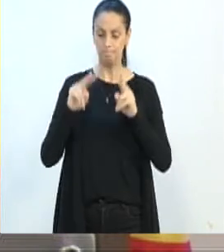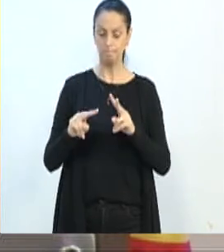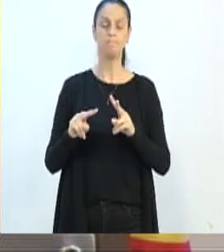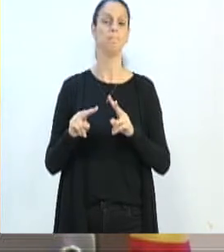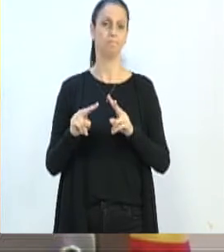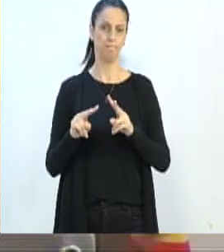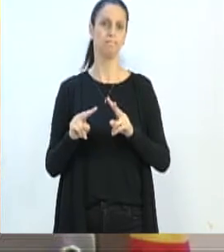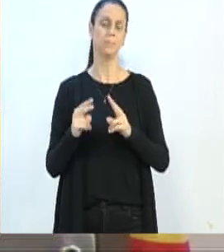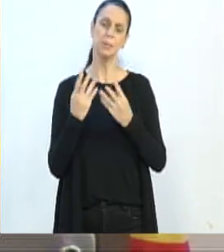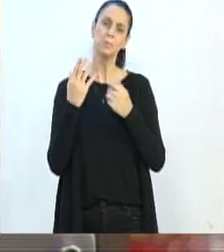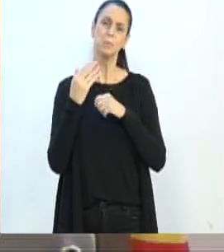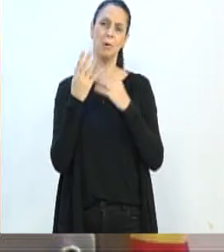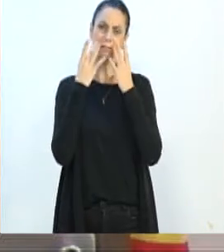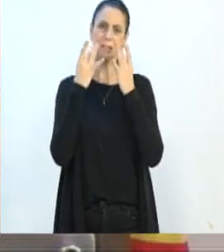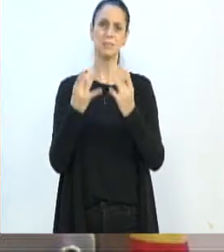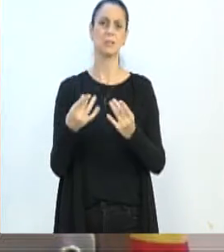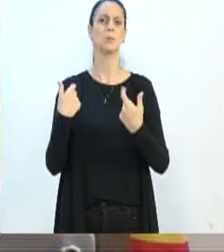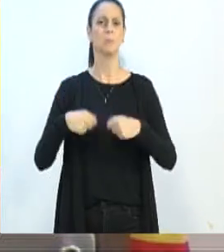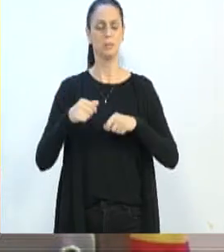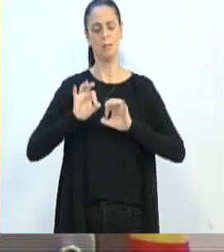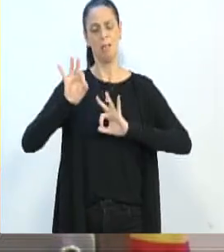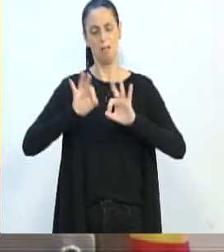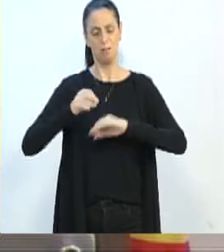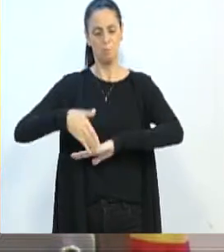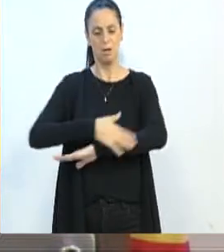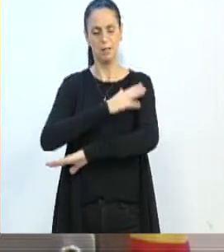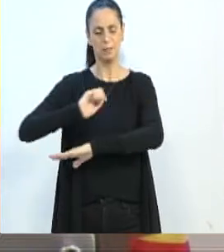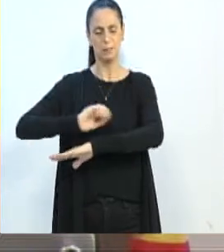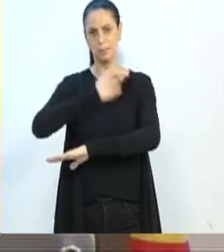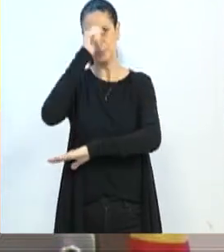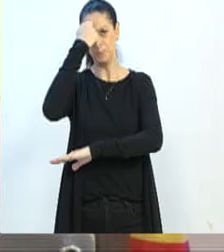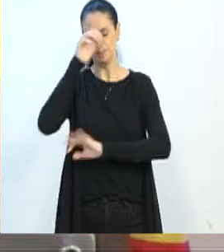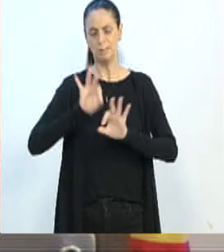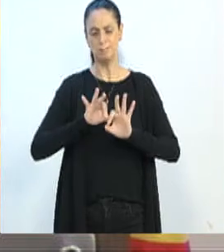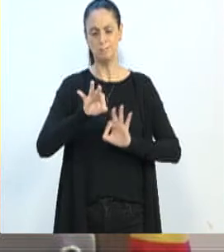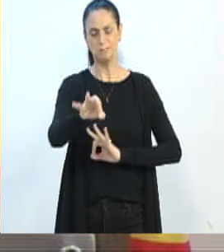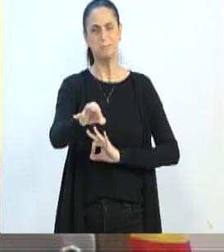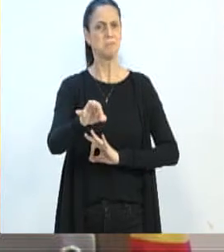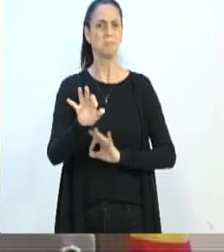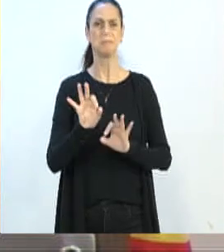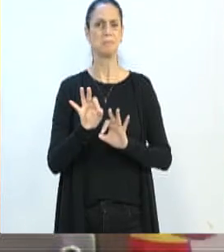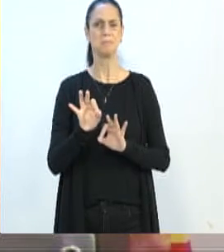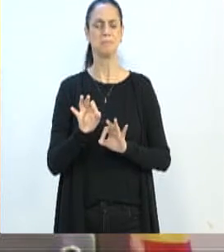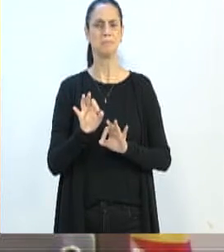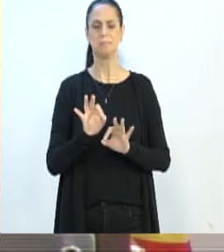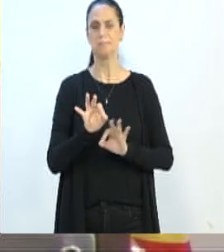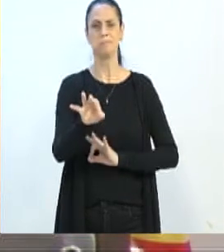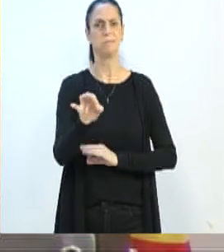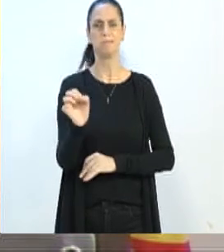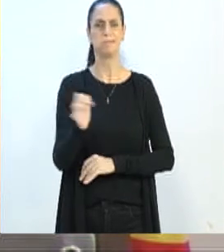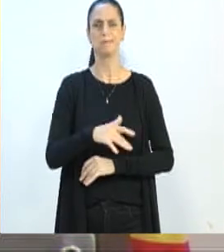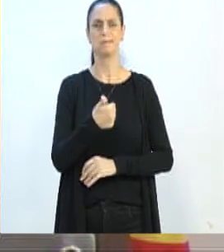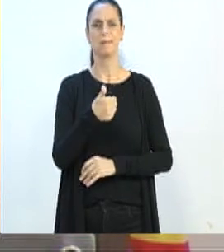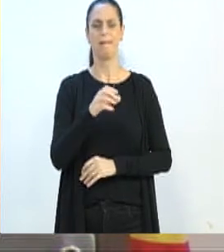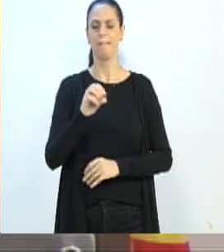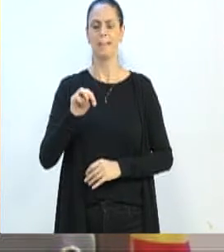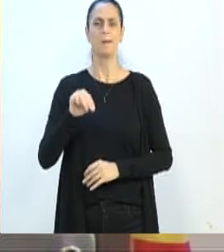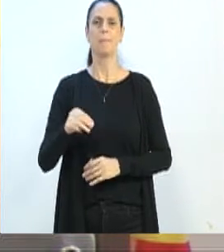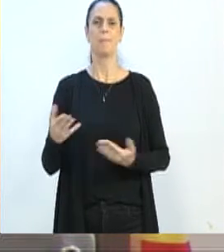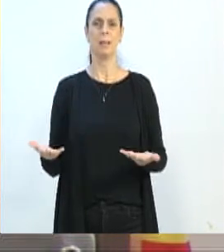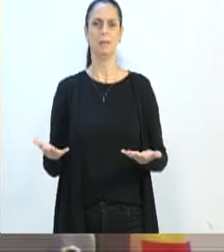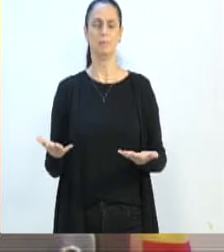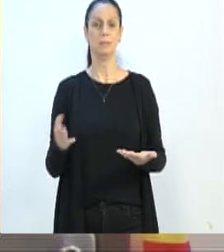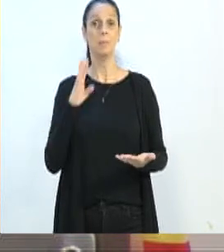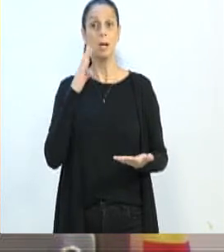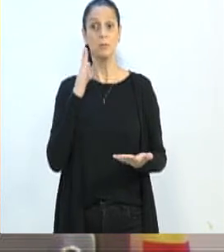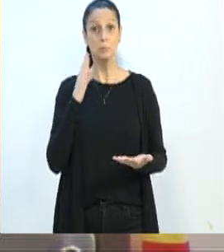asfalto daquele pequeno trecho ali não sei se é 100 metros não sei o pequeno trecho que tem ali né e não dá para admitir que em 2022